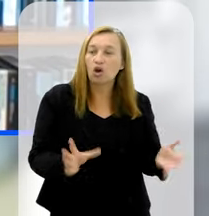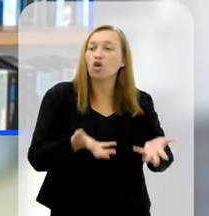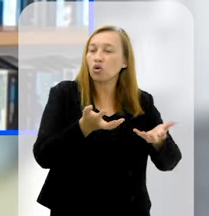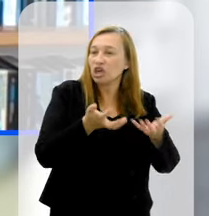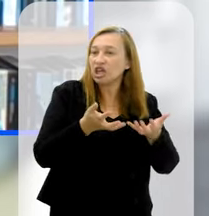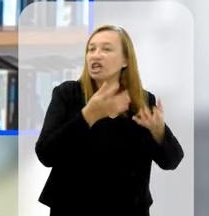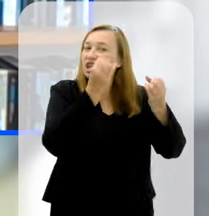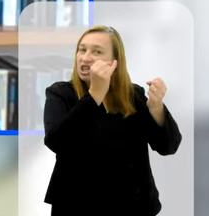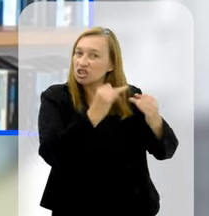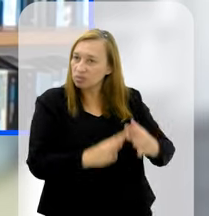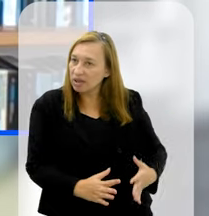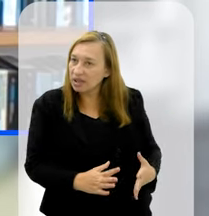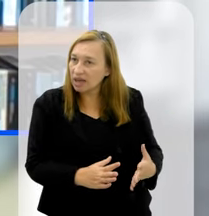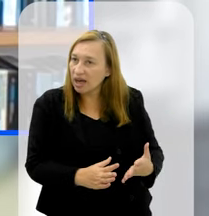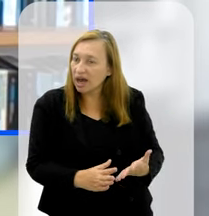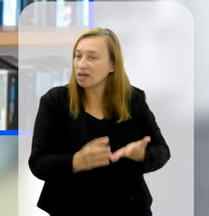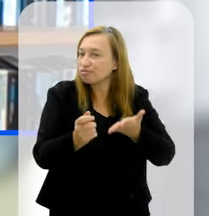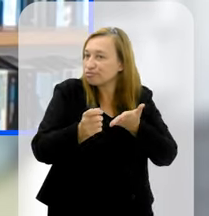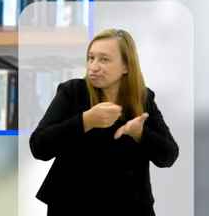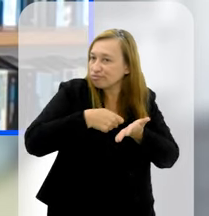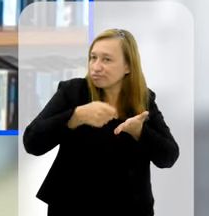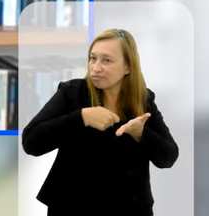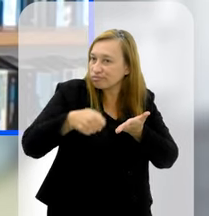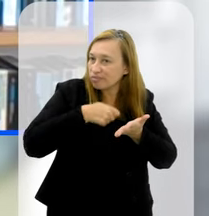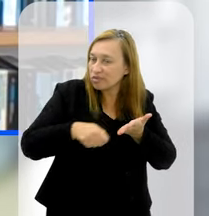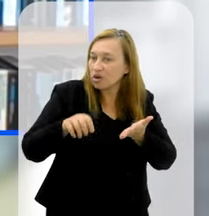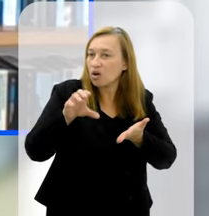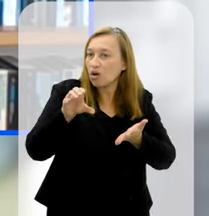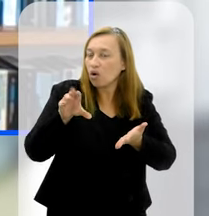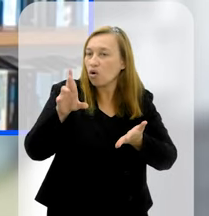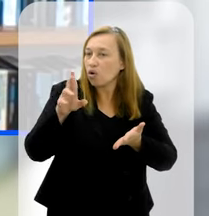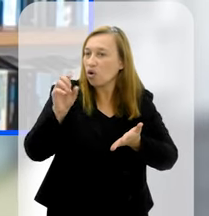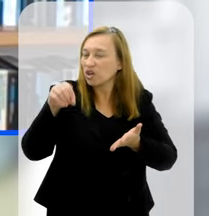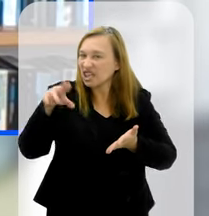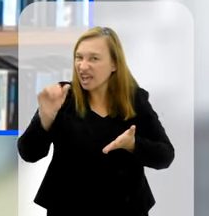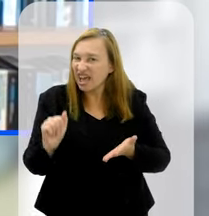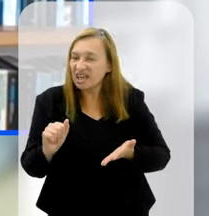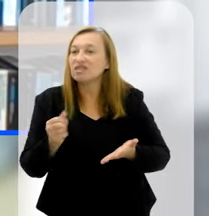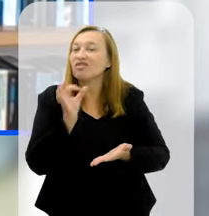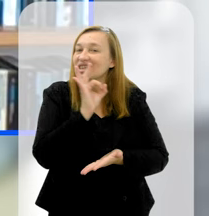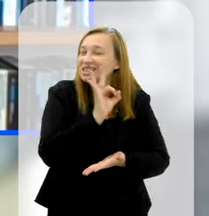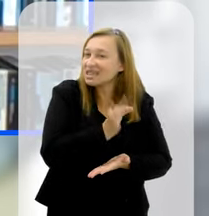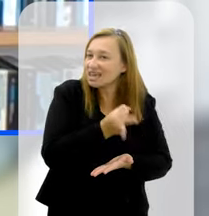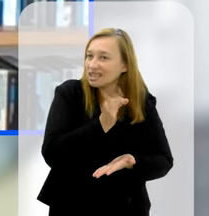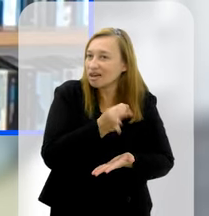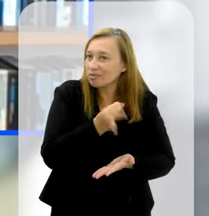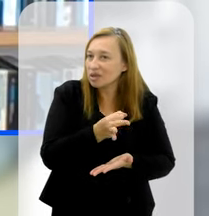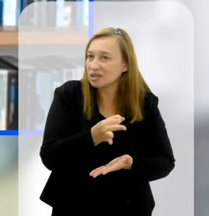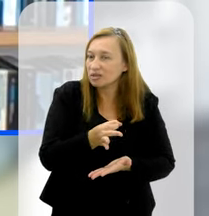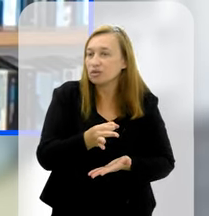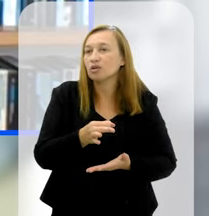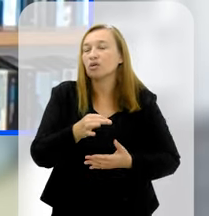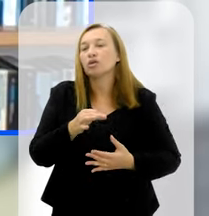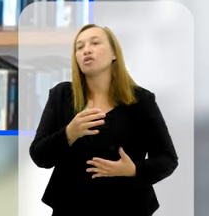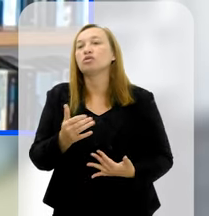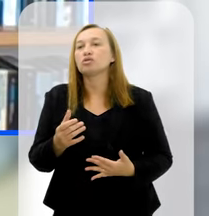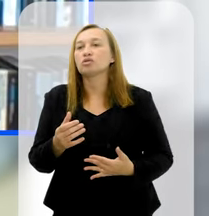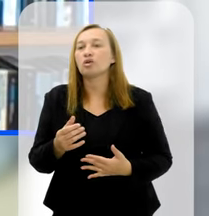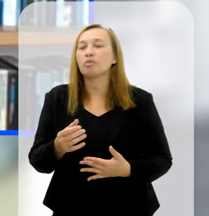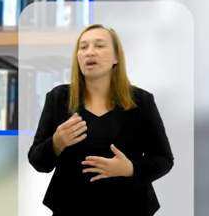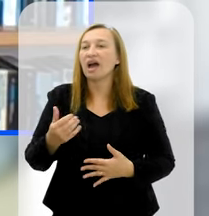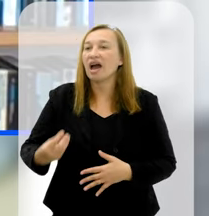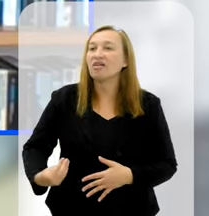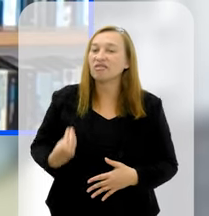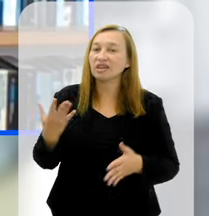eu quis escrever quando eu trouxe essas crônicas a público foi exatamente sobre o